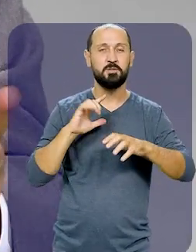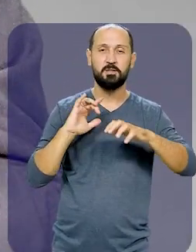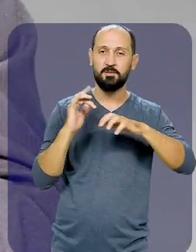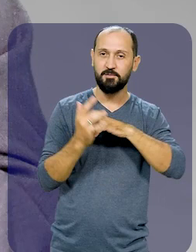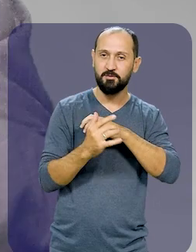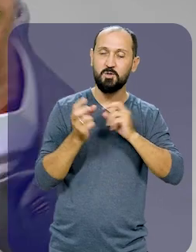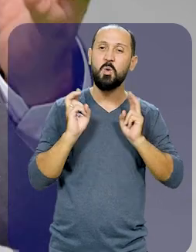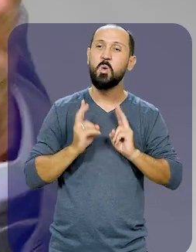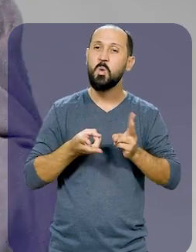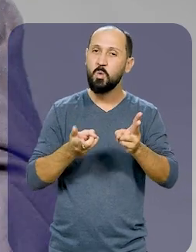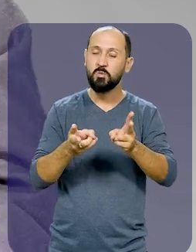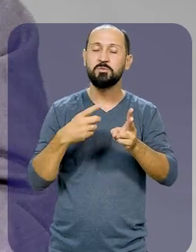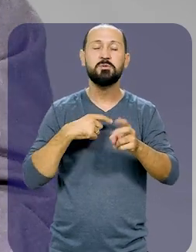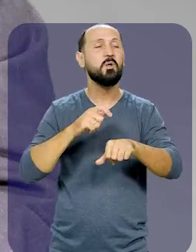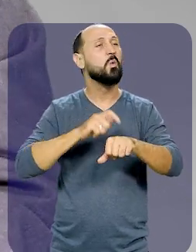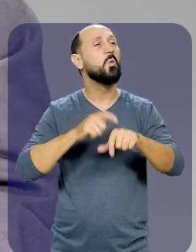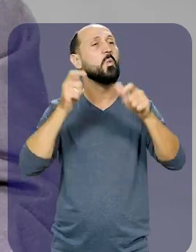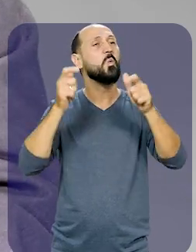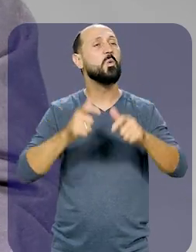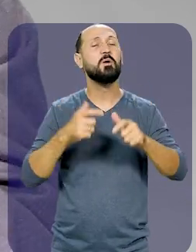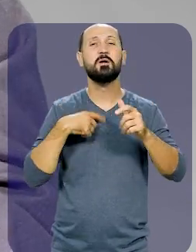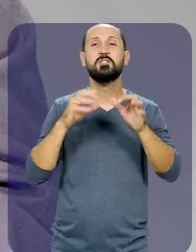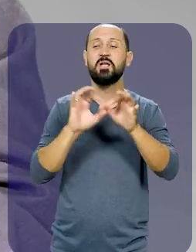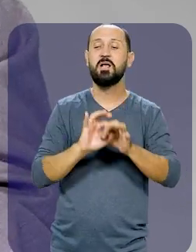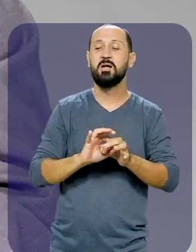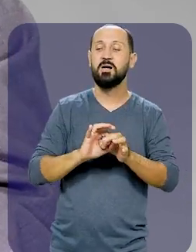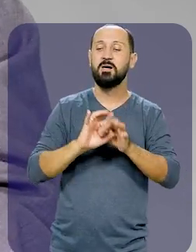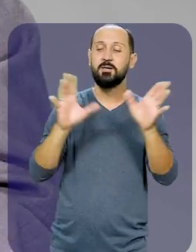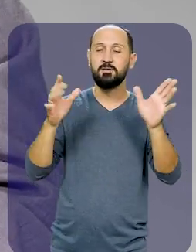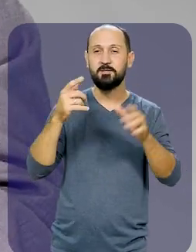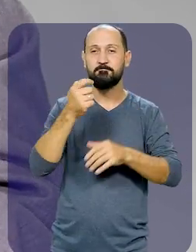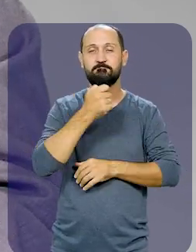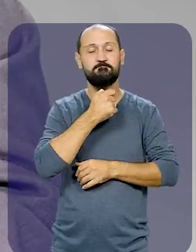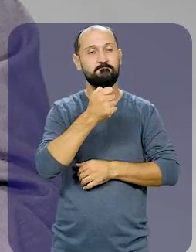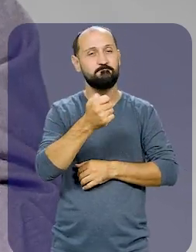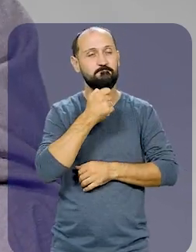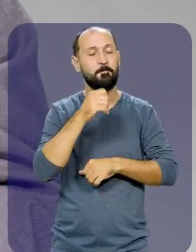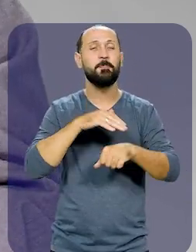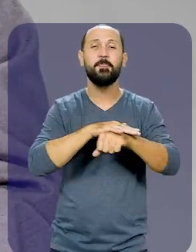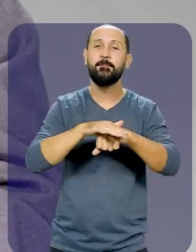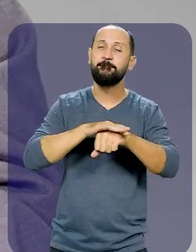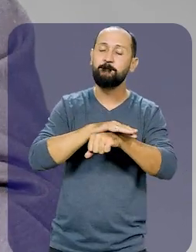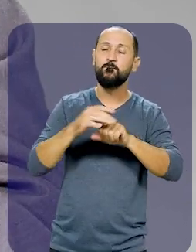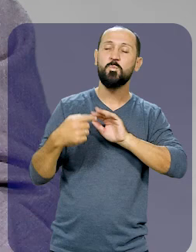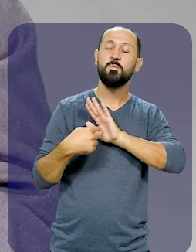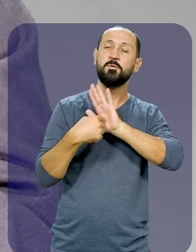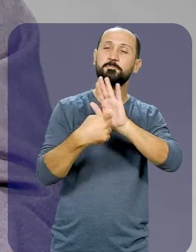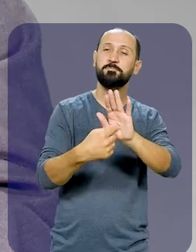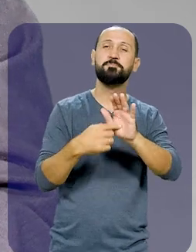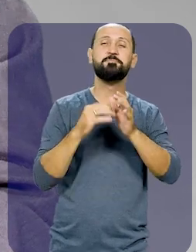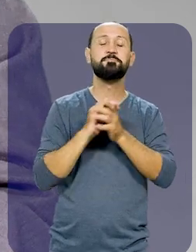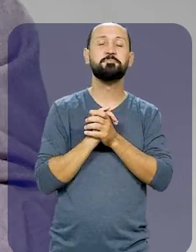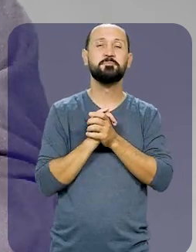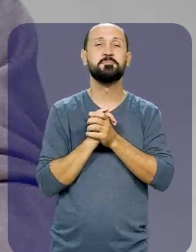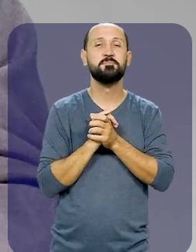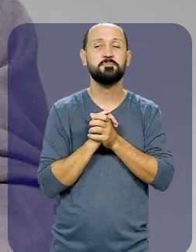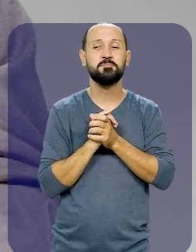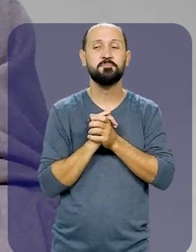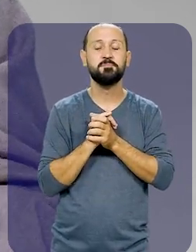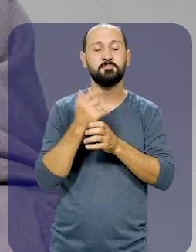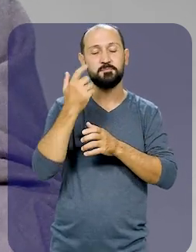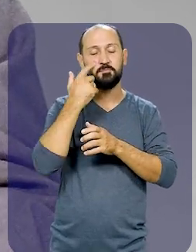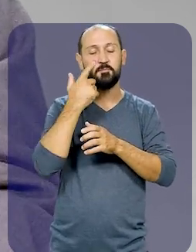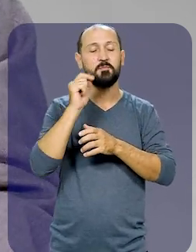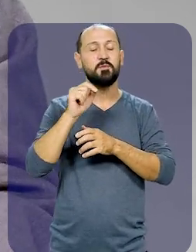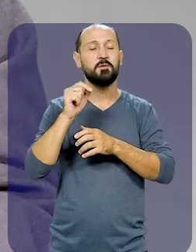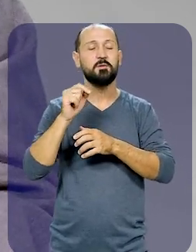que continuem sendo um canal de liberdade de imprensa, de fala, de manifestações. E o nosso canal,